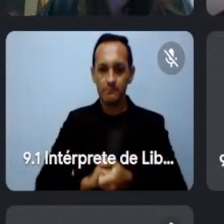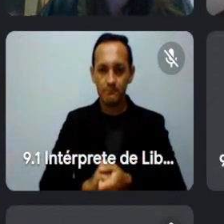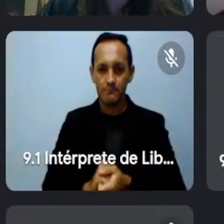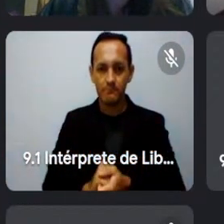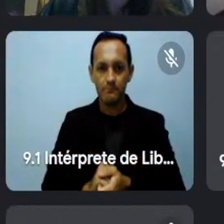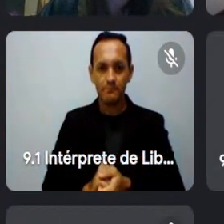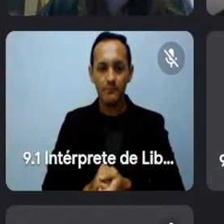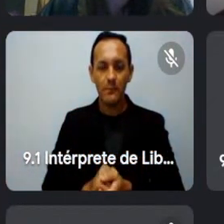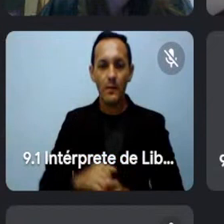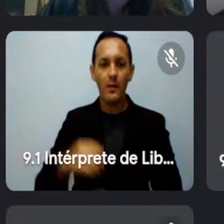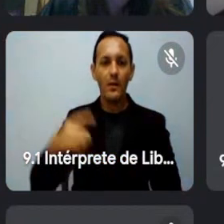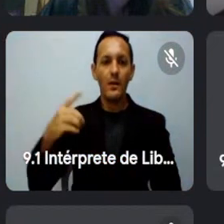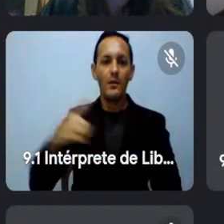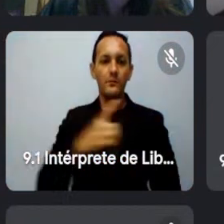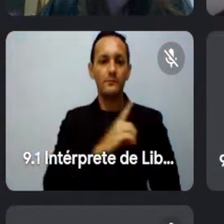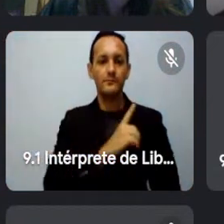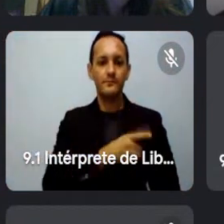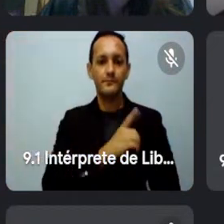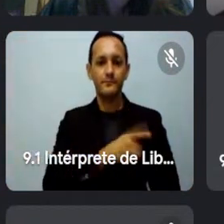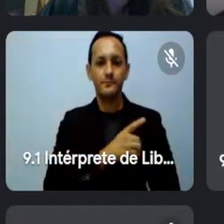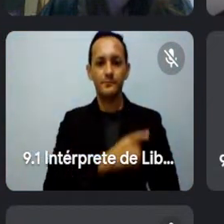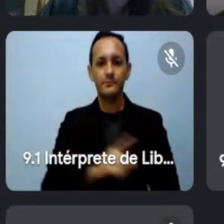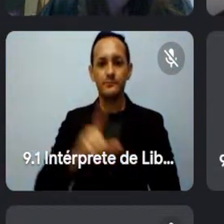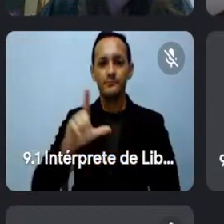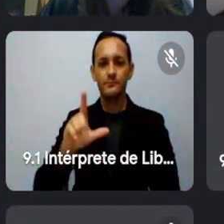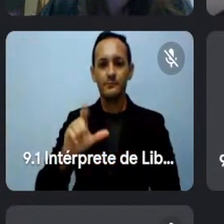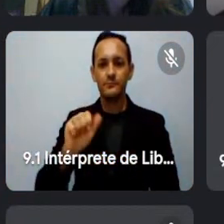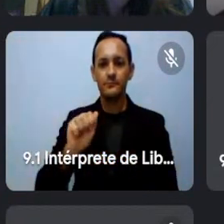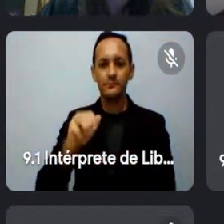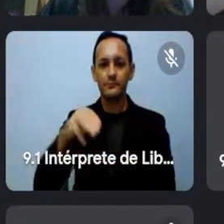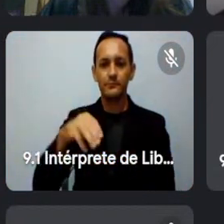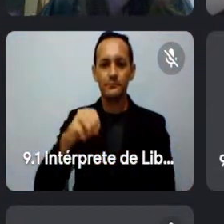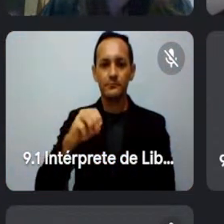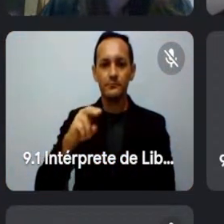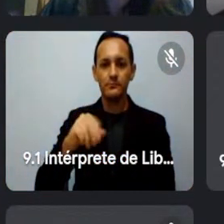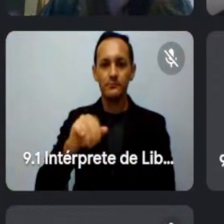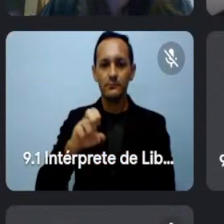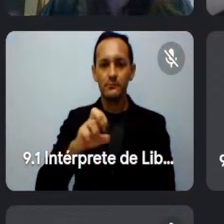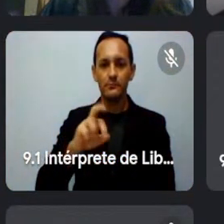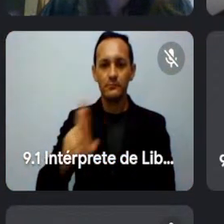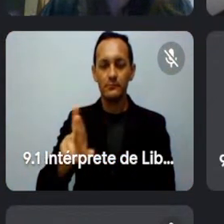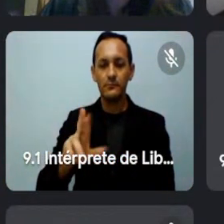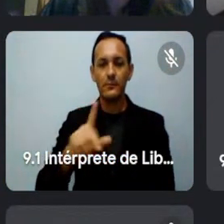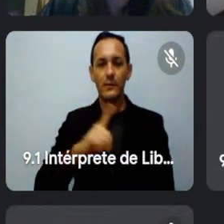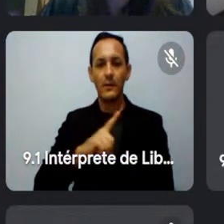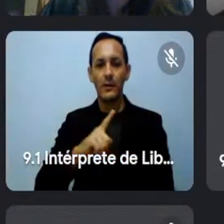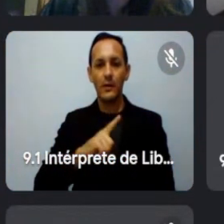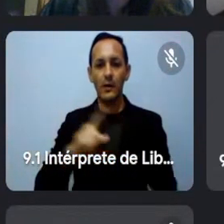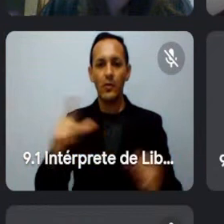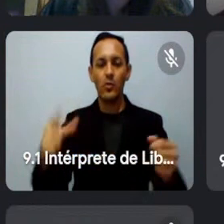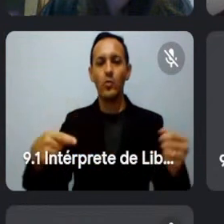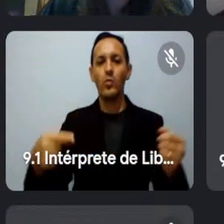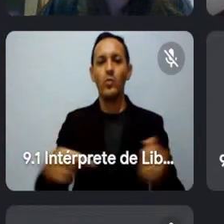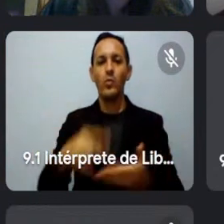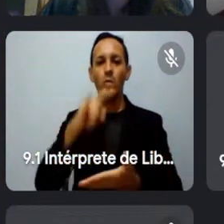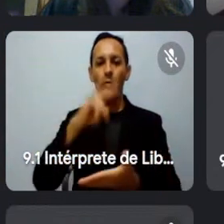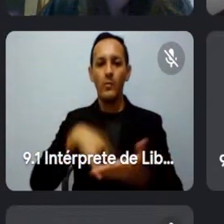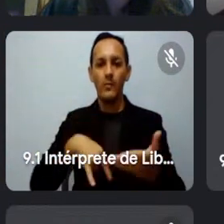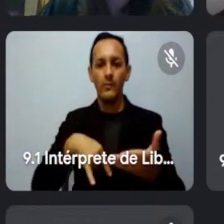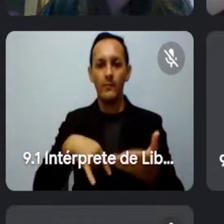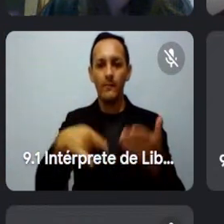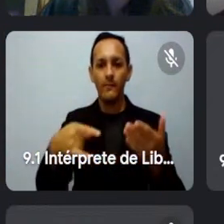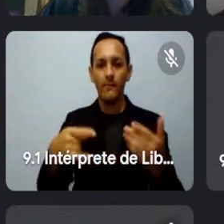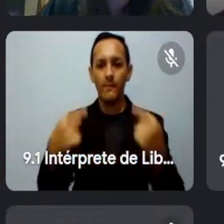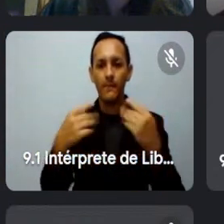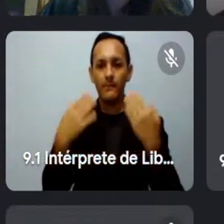lamunier senhor presidente estamos diante de uma situação controvérsia veja